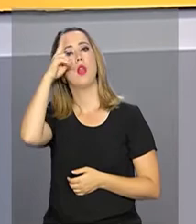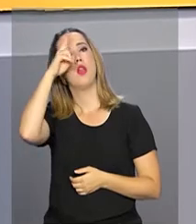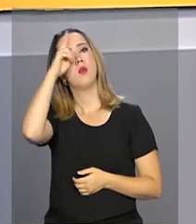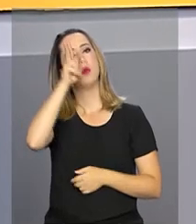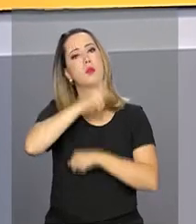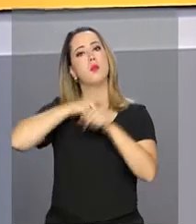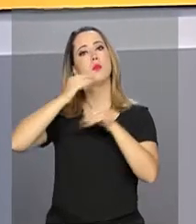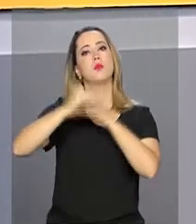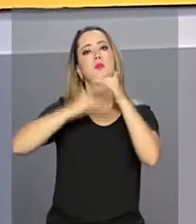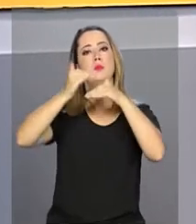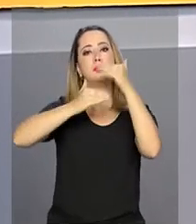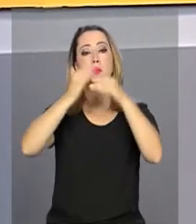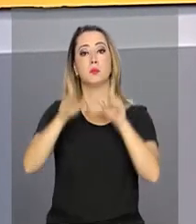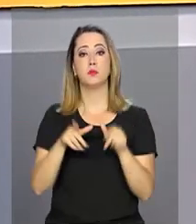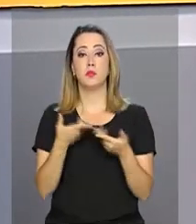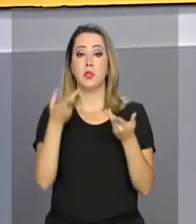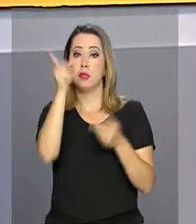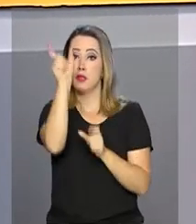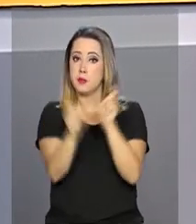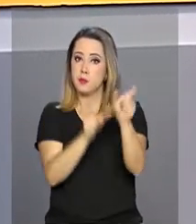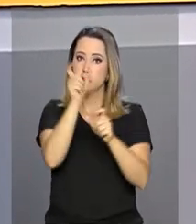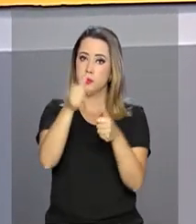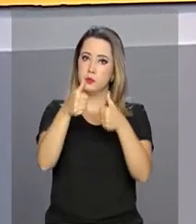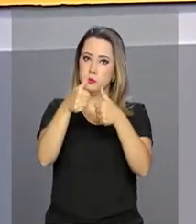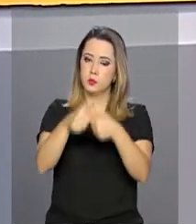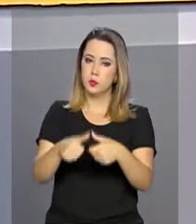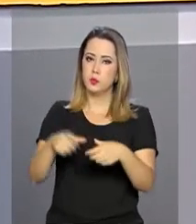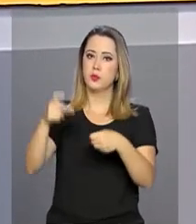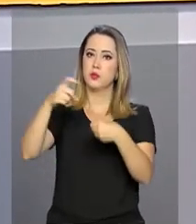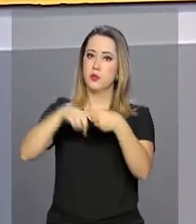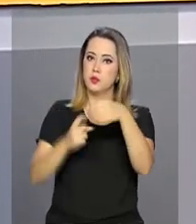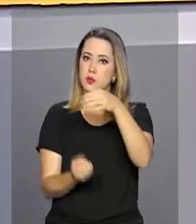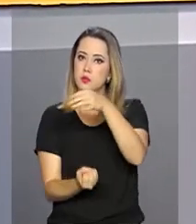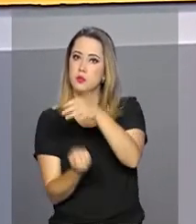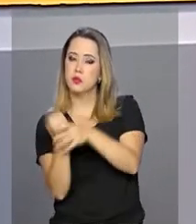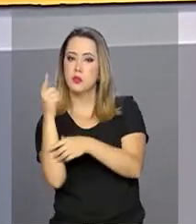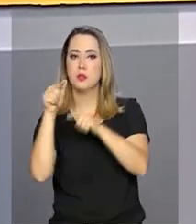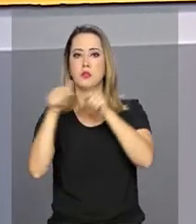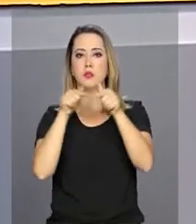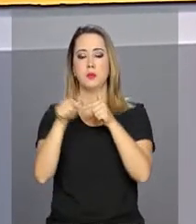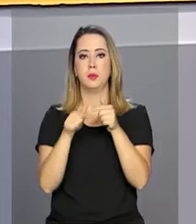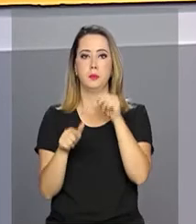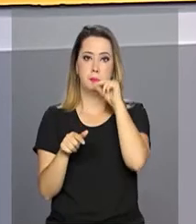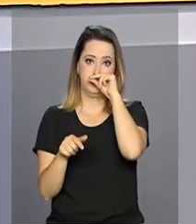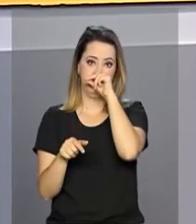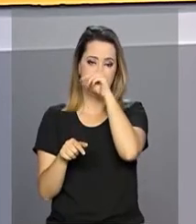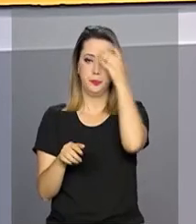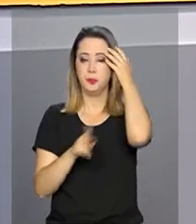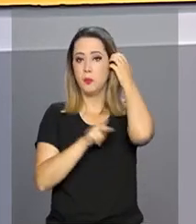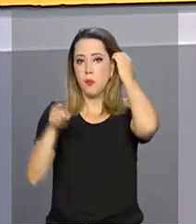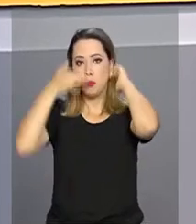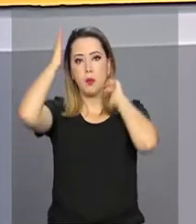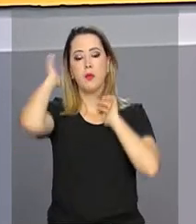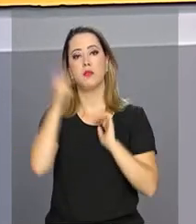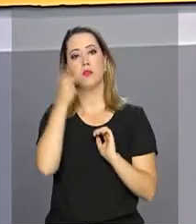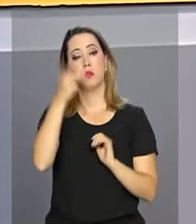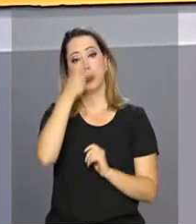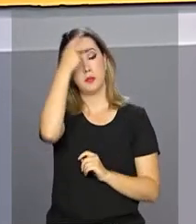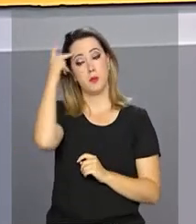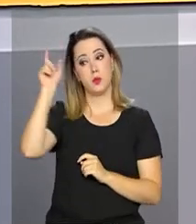voltou a crescer e que os investidores estão retornando e os empregos também temer garantiu que os beneficiários vão